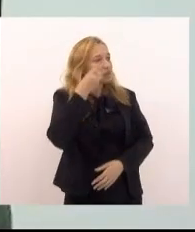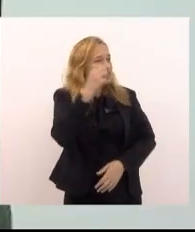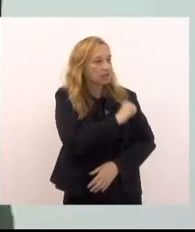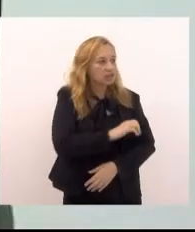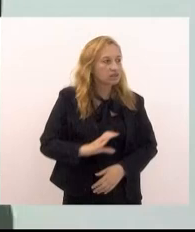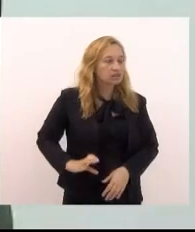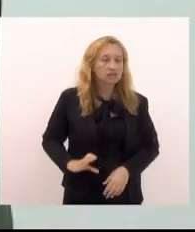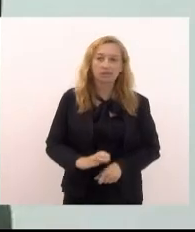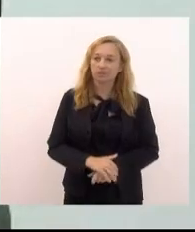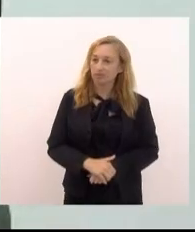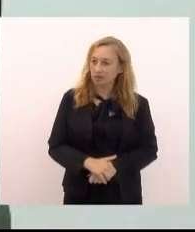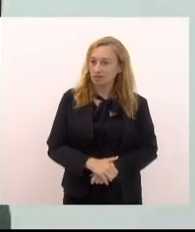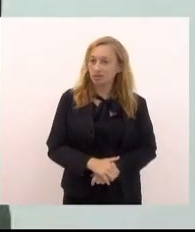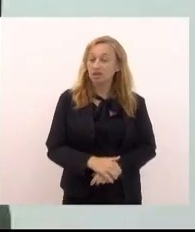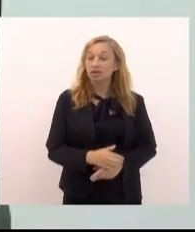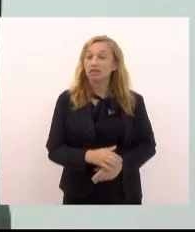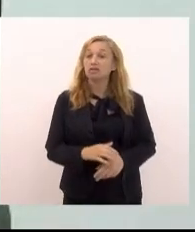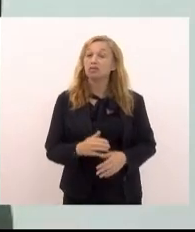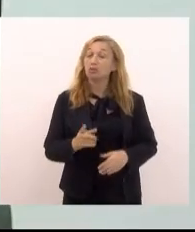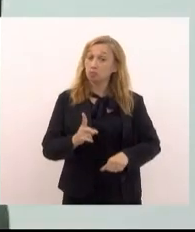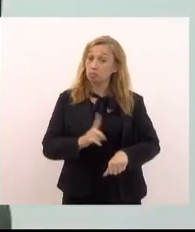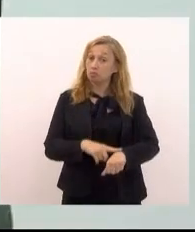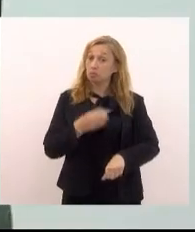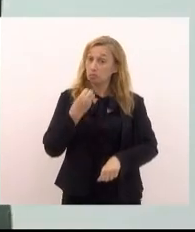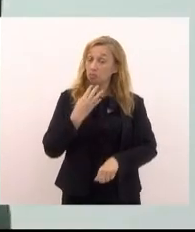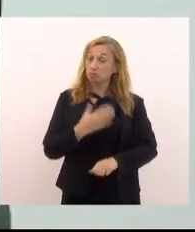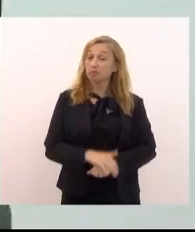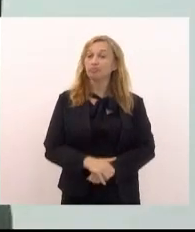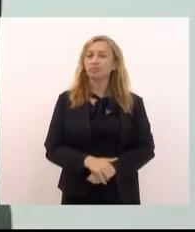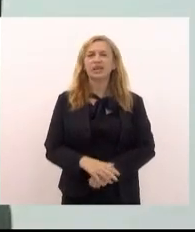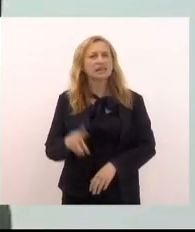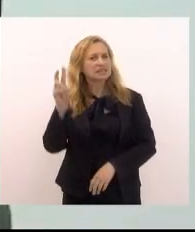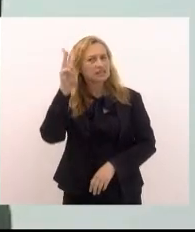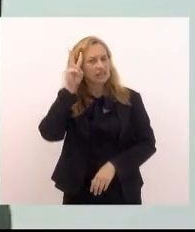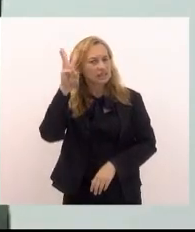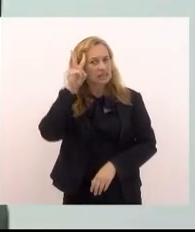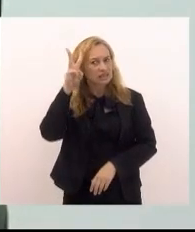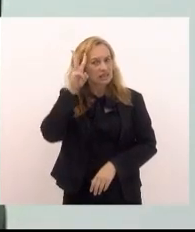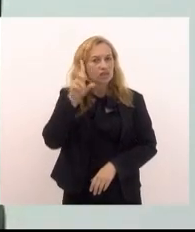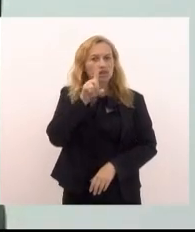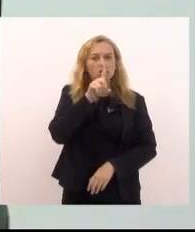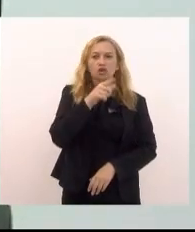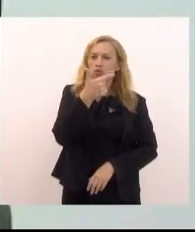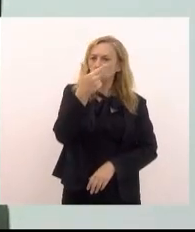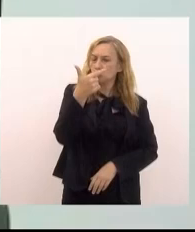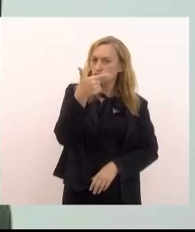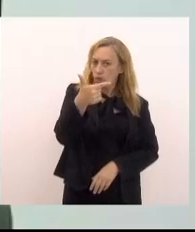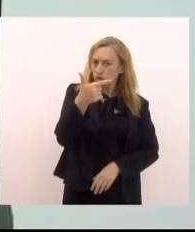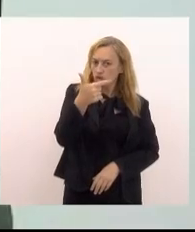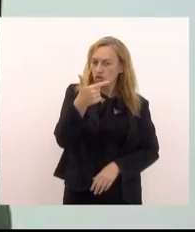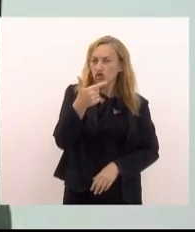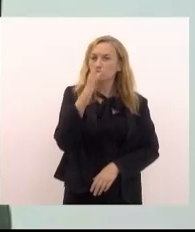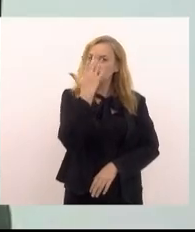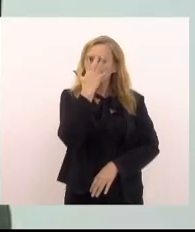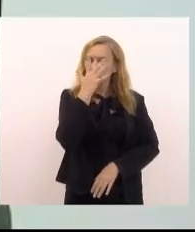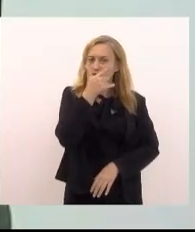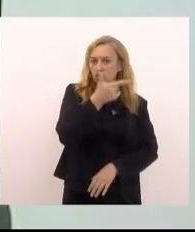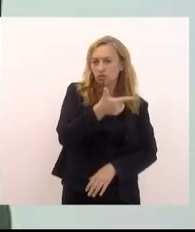Siciliano, em muito boa hora, na terça-feira, 2 de fevereiro de